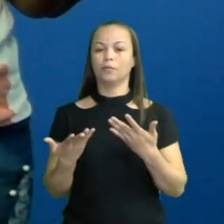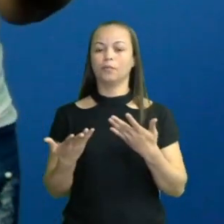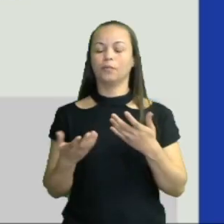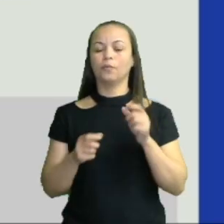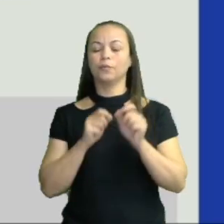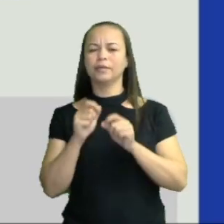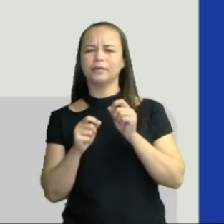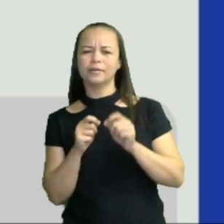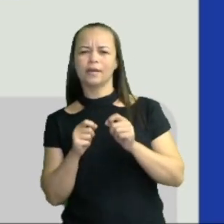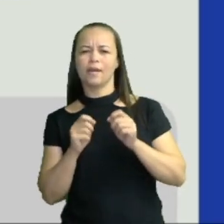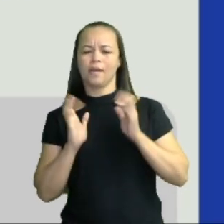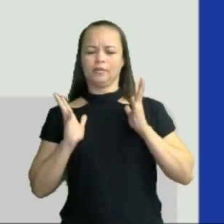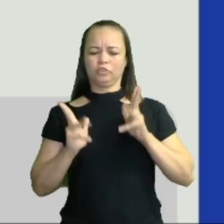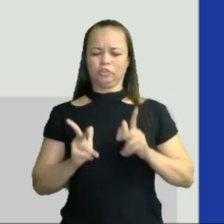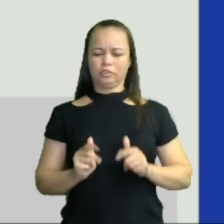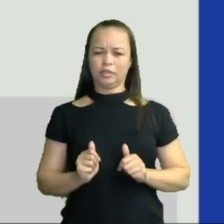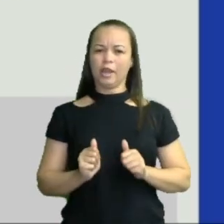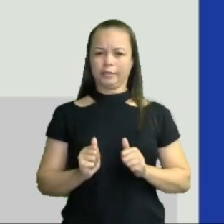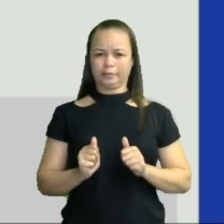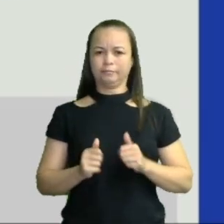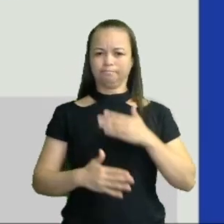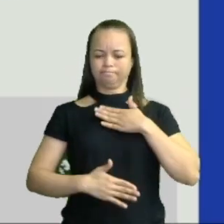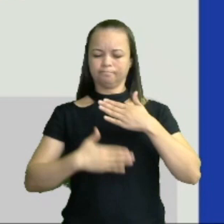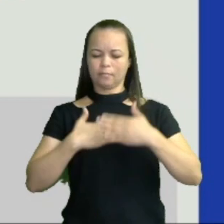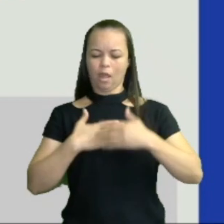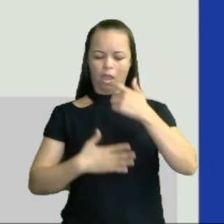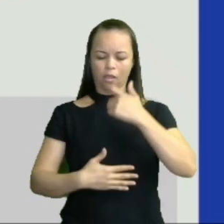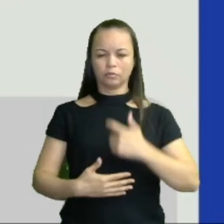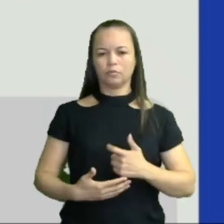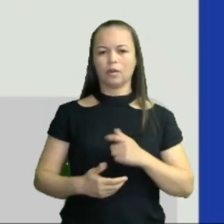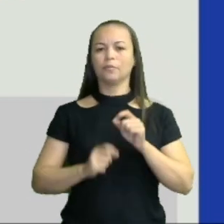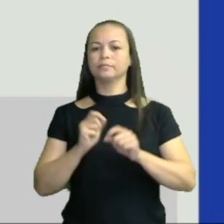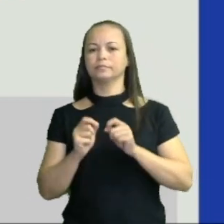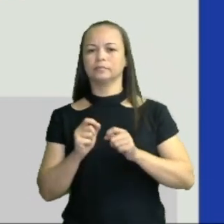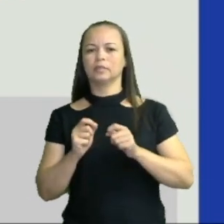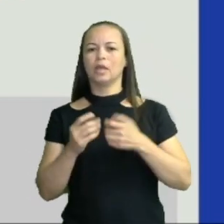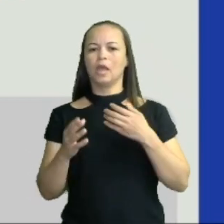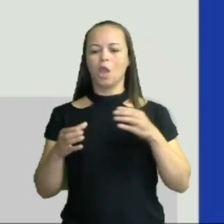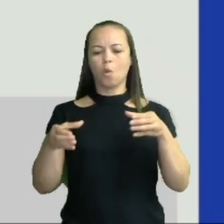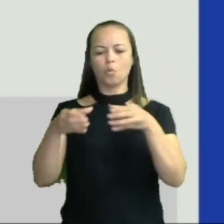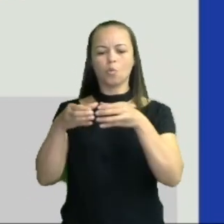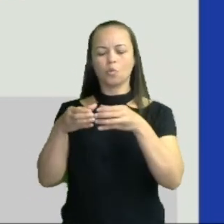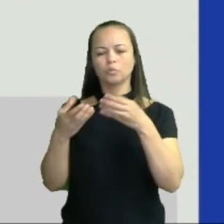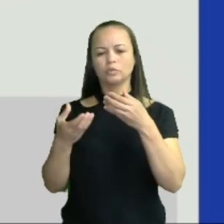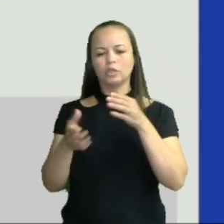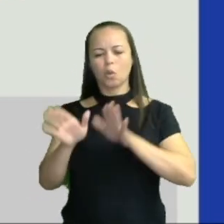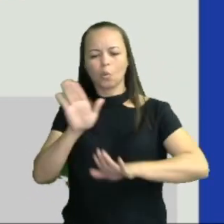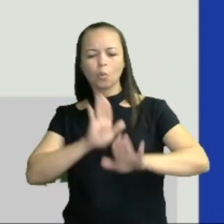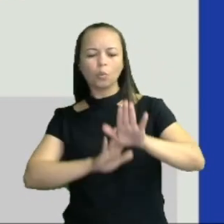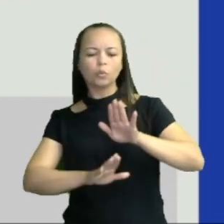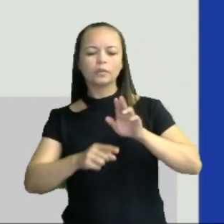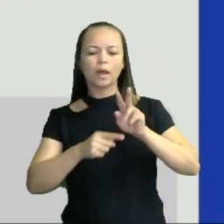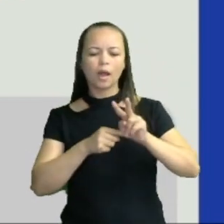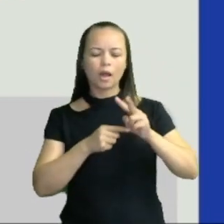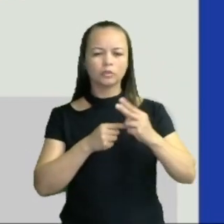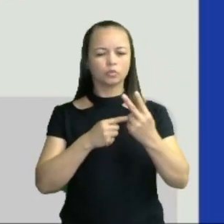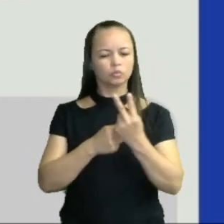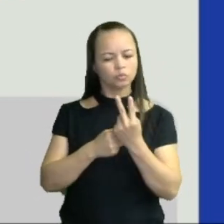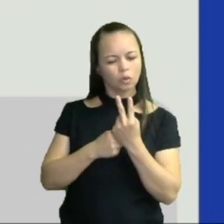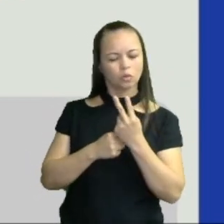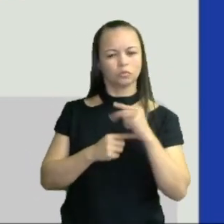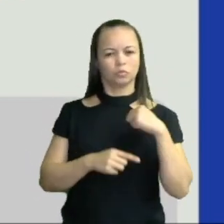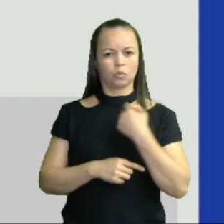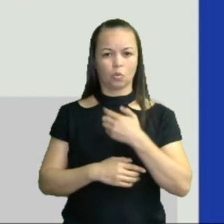higiene pessoal? Vem comigo. É um conjunto de cuidados que devemos ter com o nosso